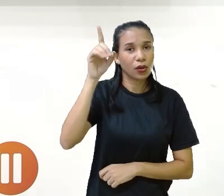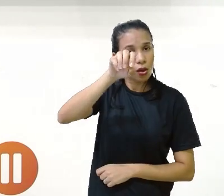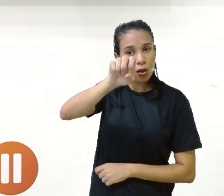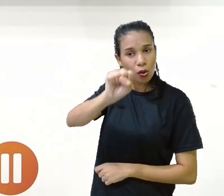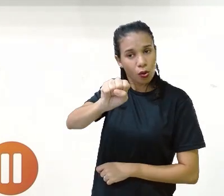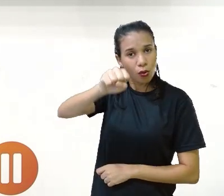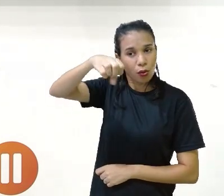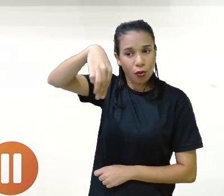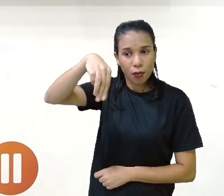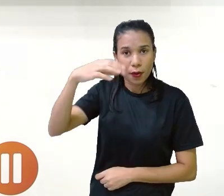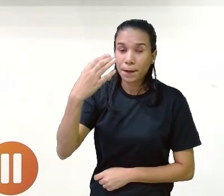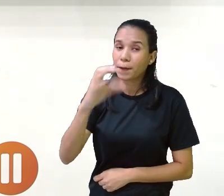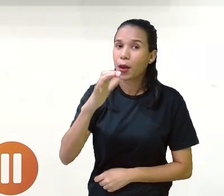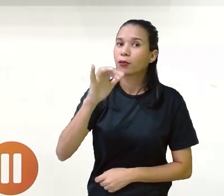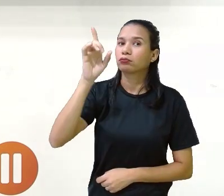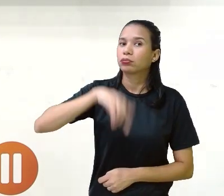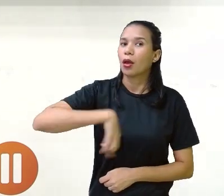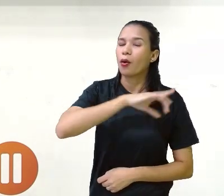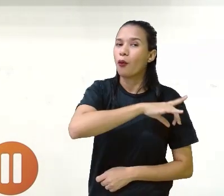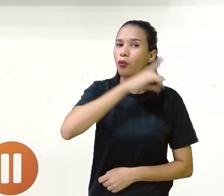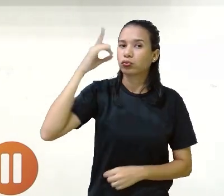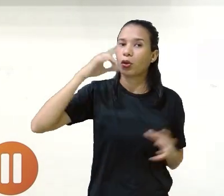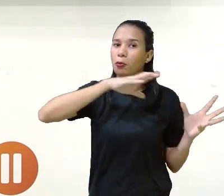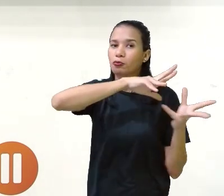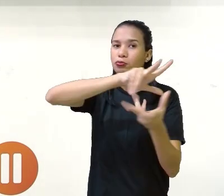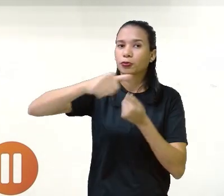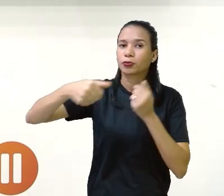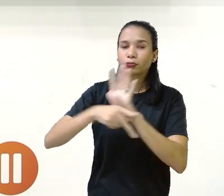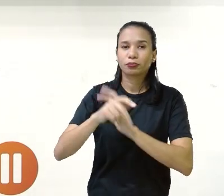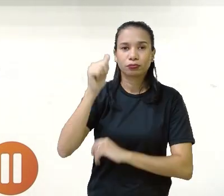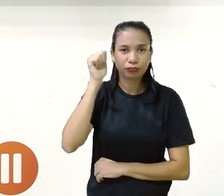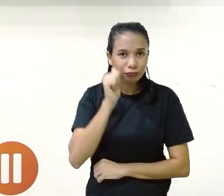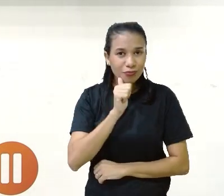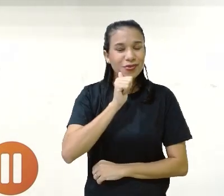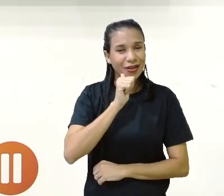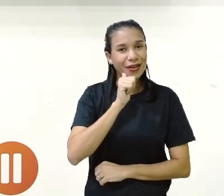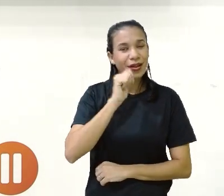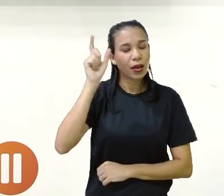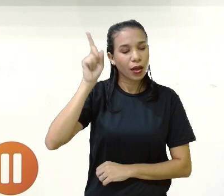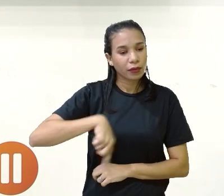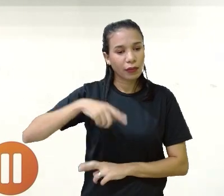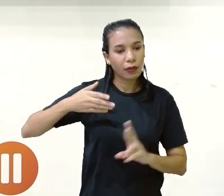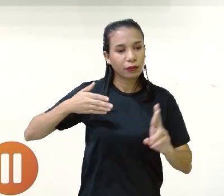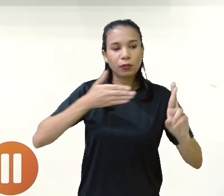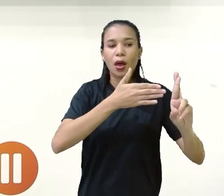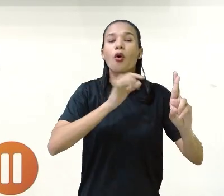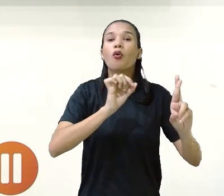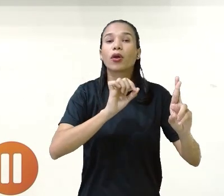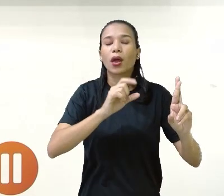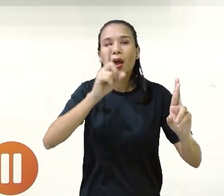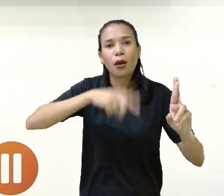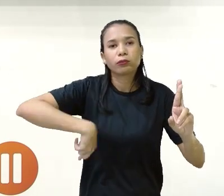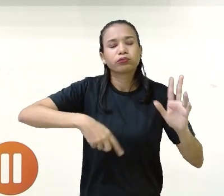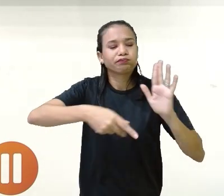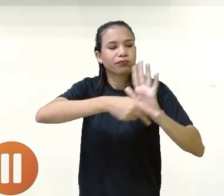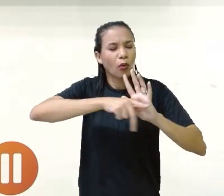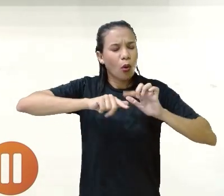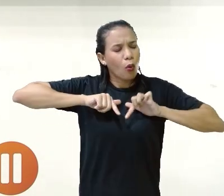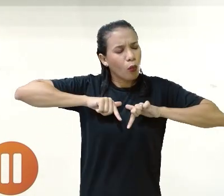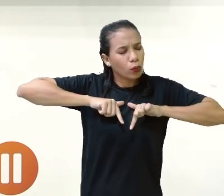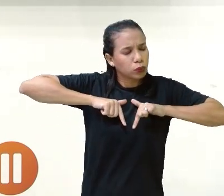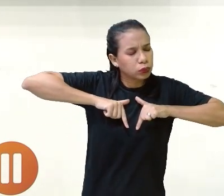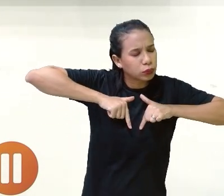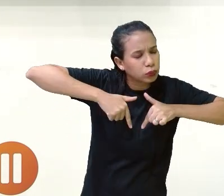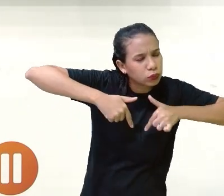março, que é o Dia Internacional da Mulher, ele é um dia que representa a luta, é um dia que